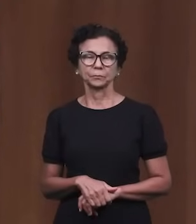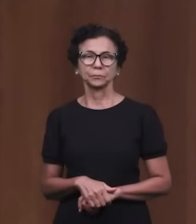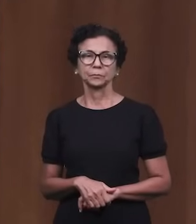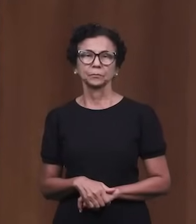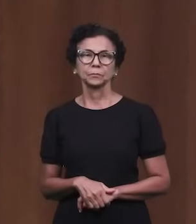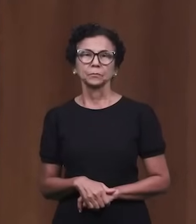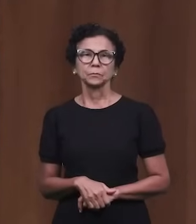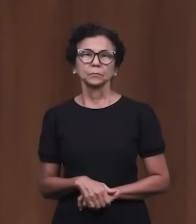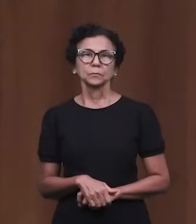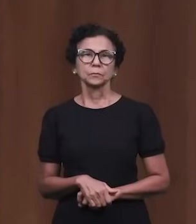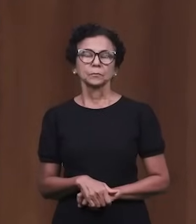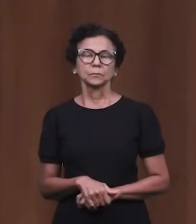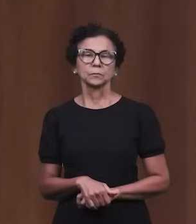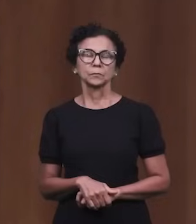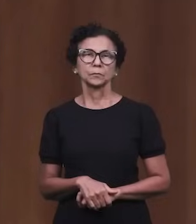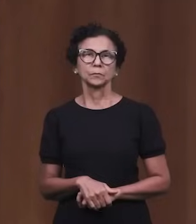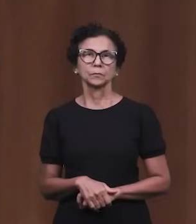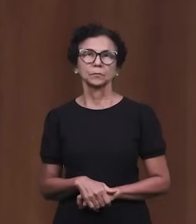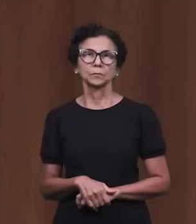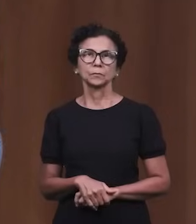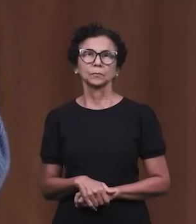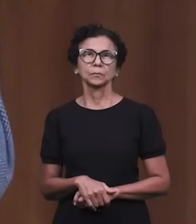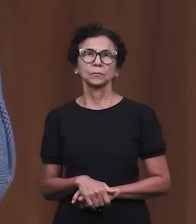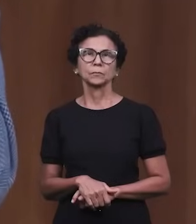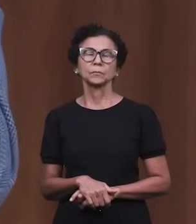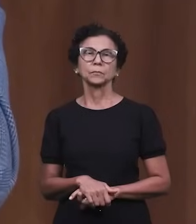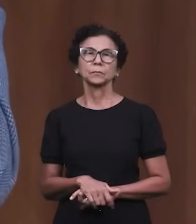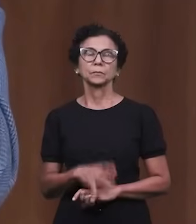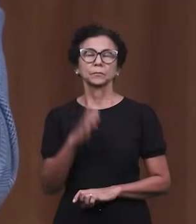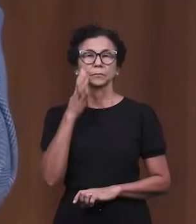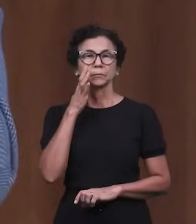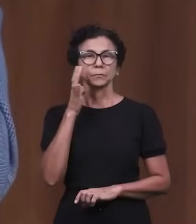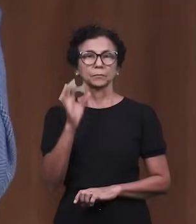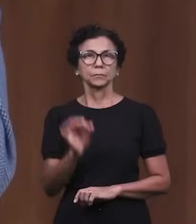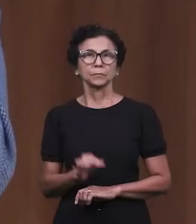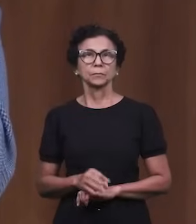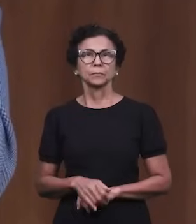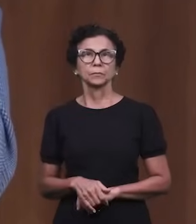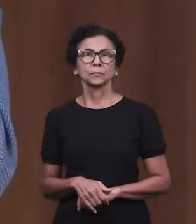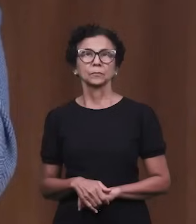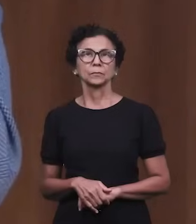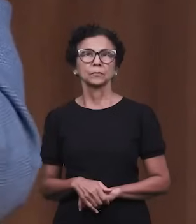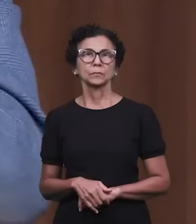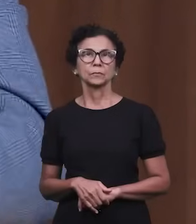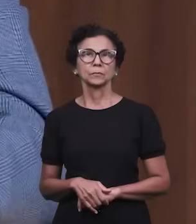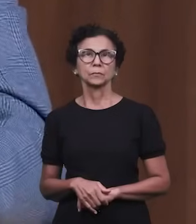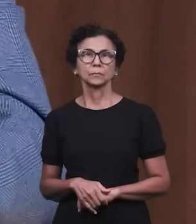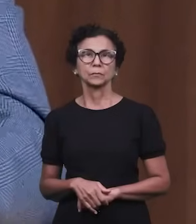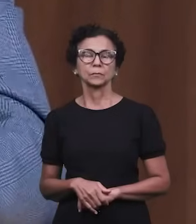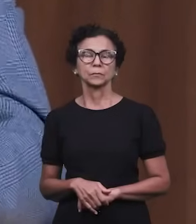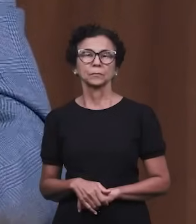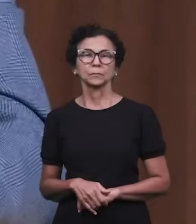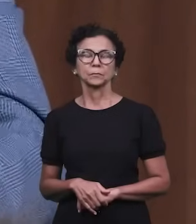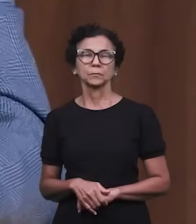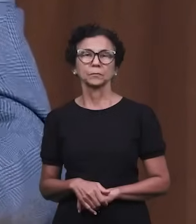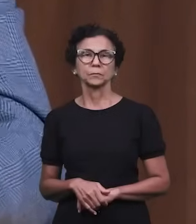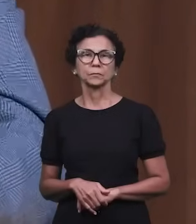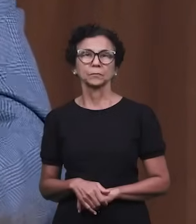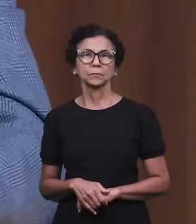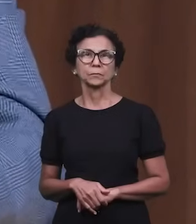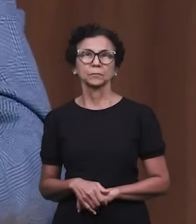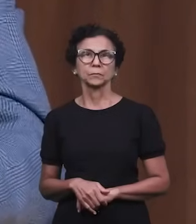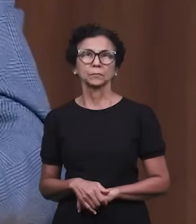estamos falando, Sérgio, presta atenção, os irmãos estão ouvindo, olha só, nós estamos falando de uma